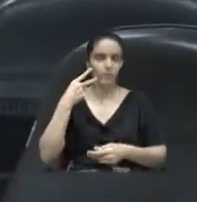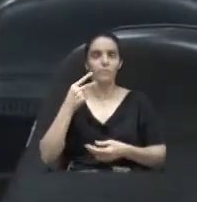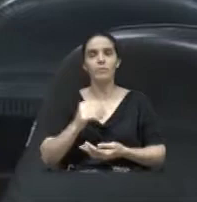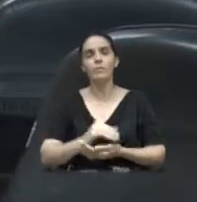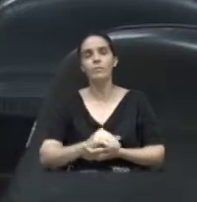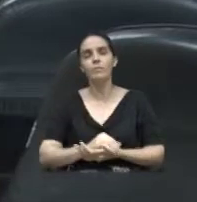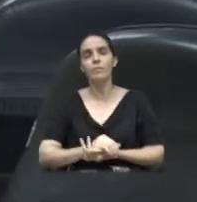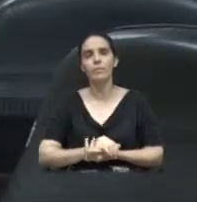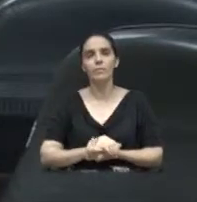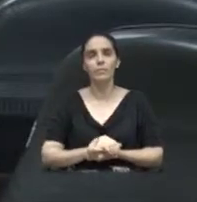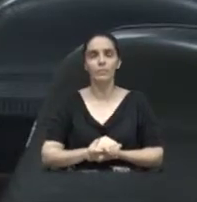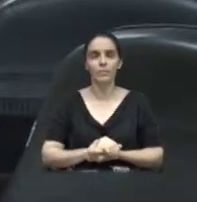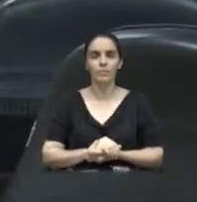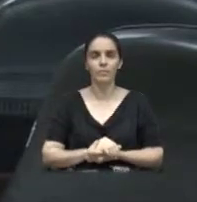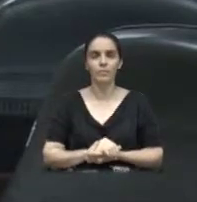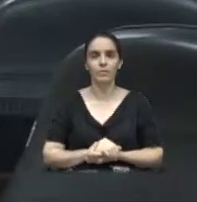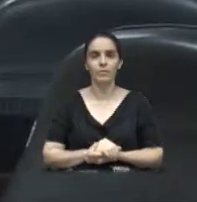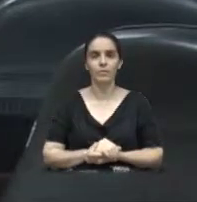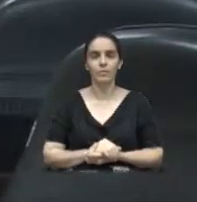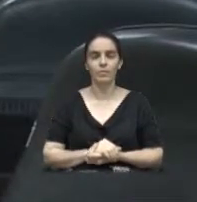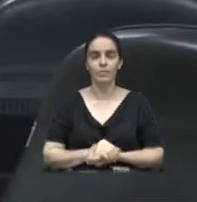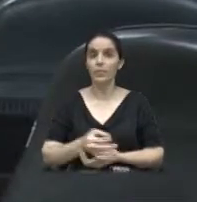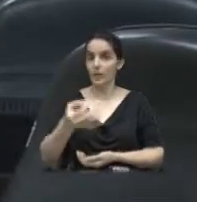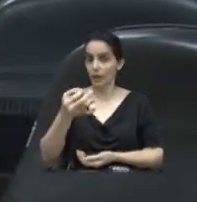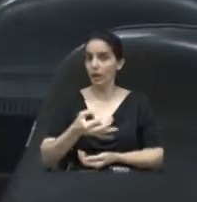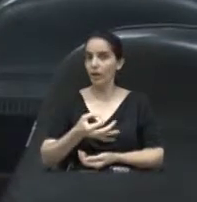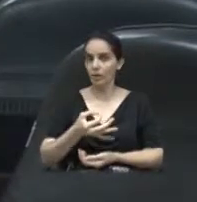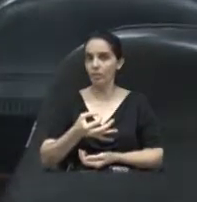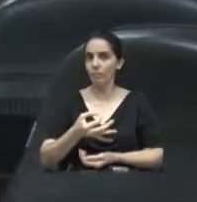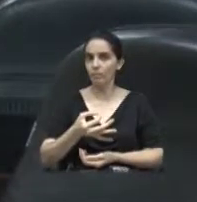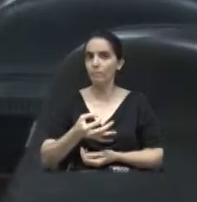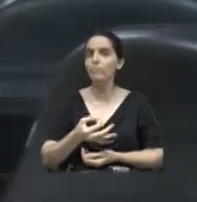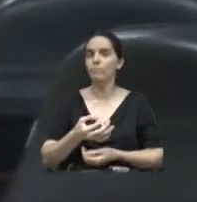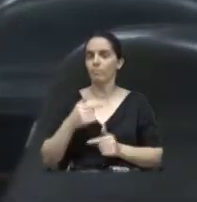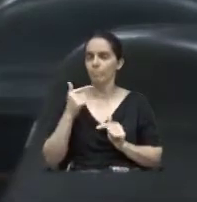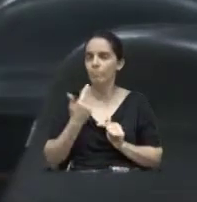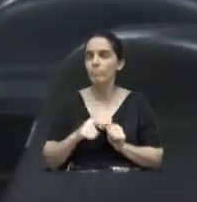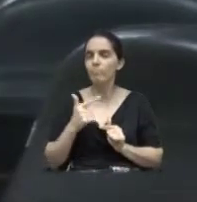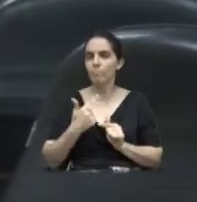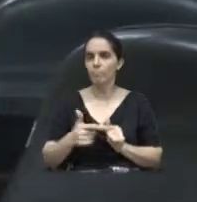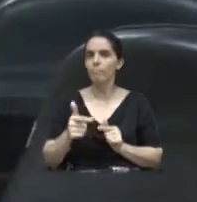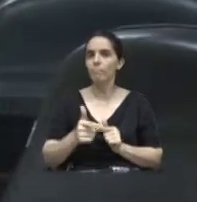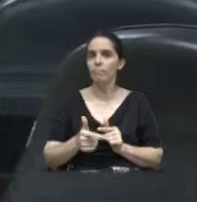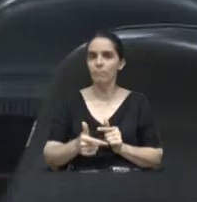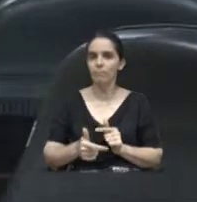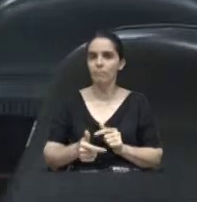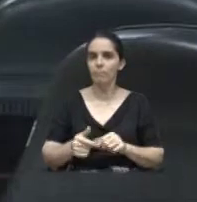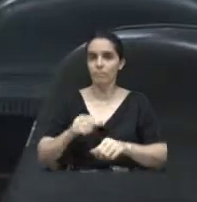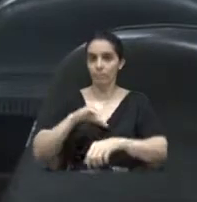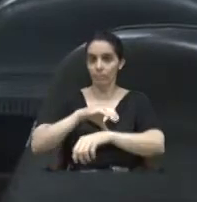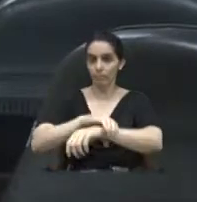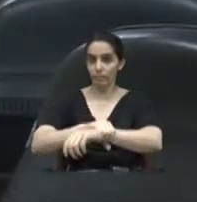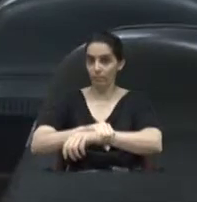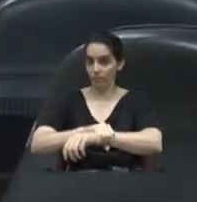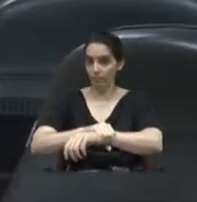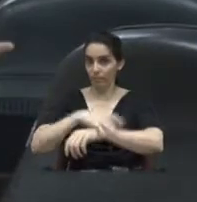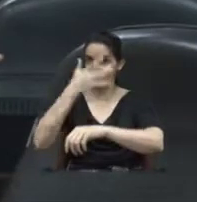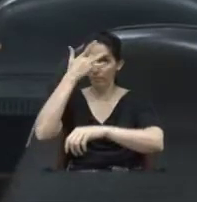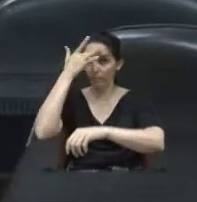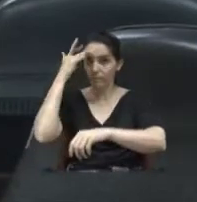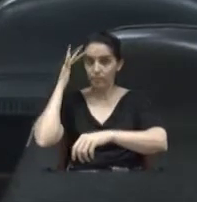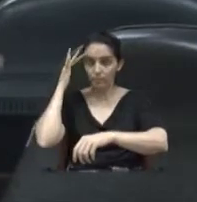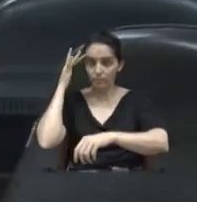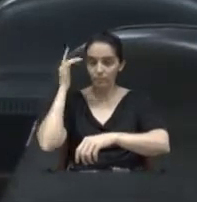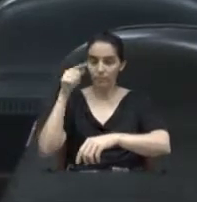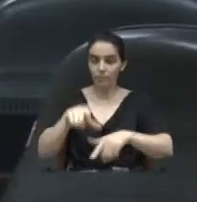nessa questão no meio ambiente. E, de fato, a situação ela é um pouco complicada, com relação à segurança dos ecocoletores, com